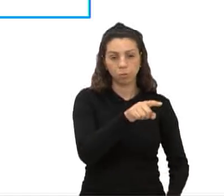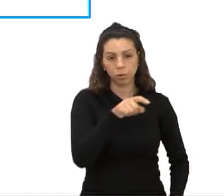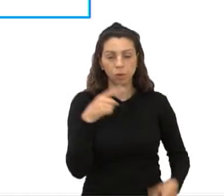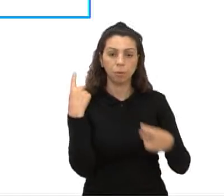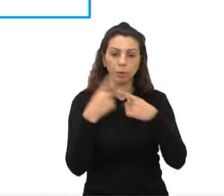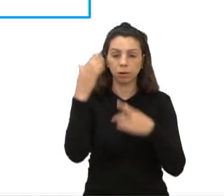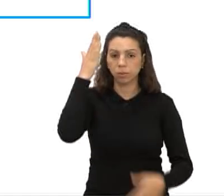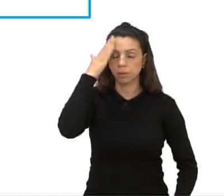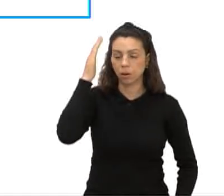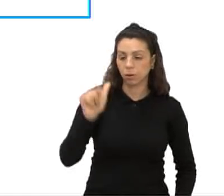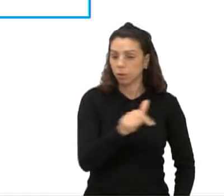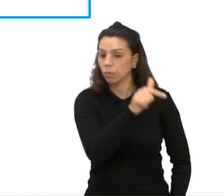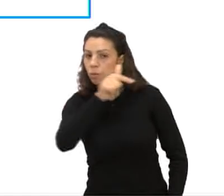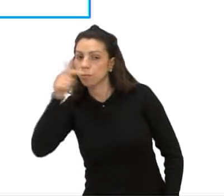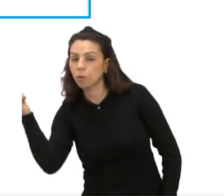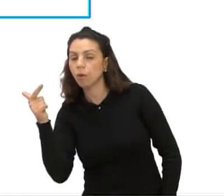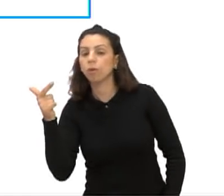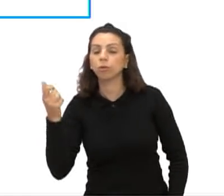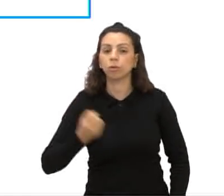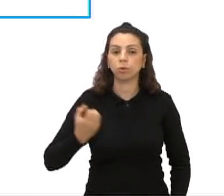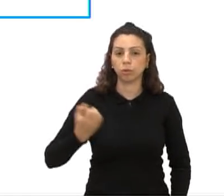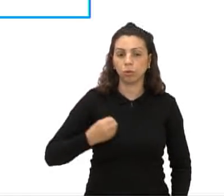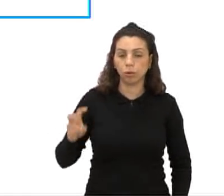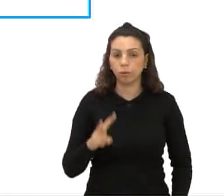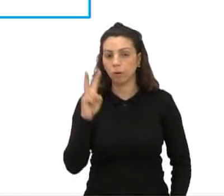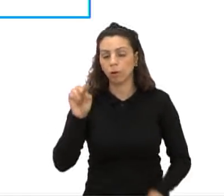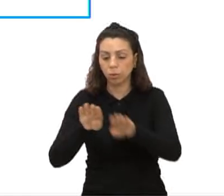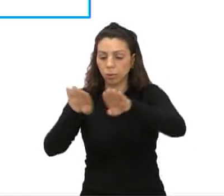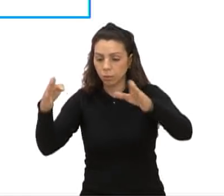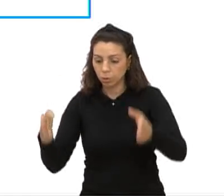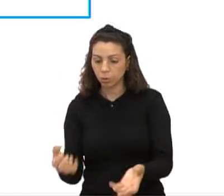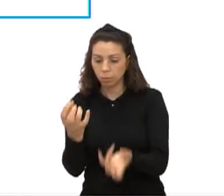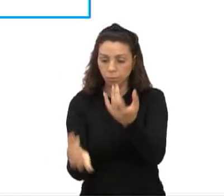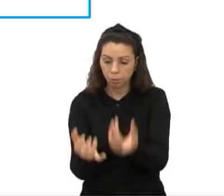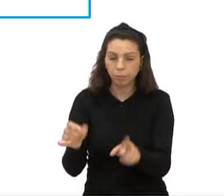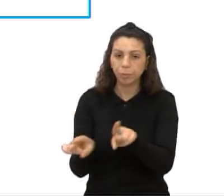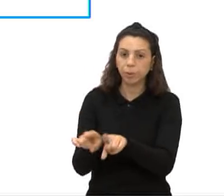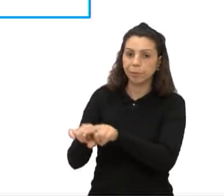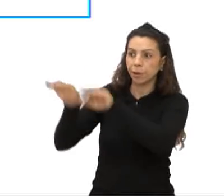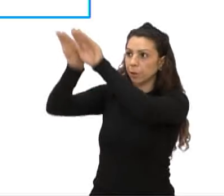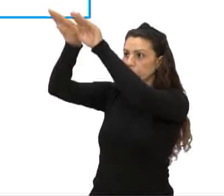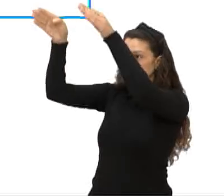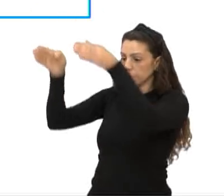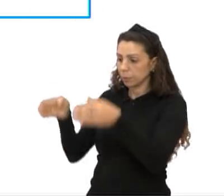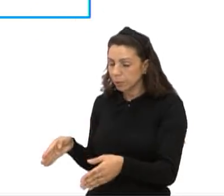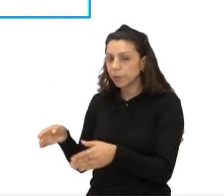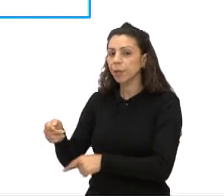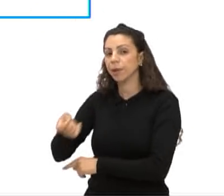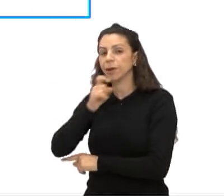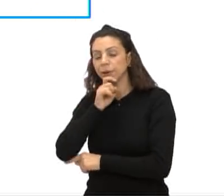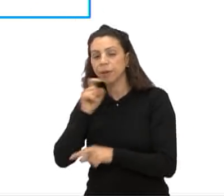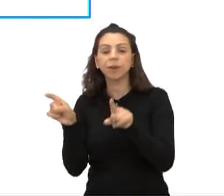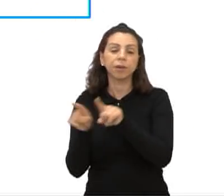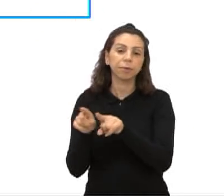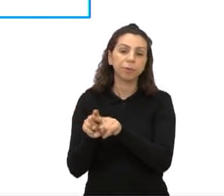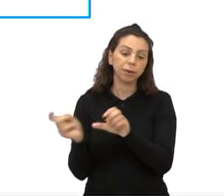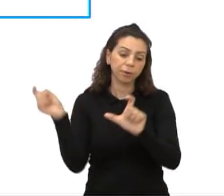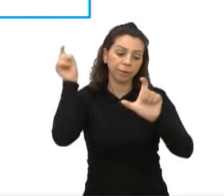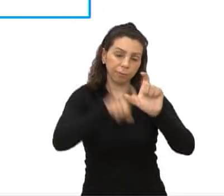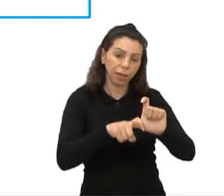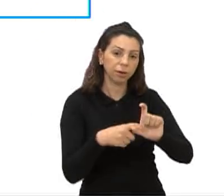relacionados também em função do liquidificador, né? Então, eu vou pegar o meu liquidificador e vou chamar ele de